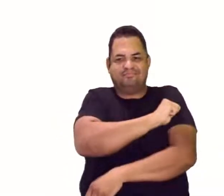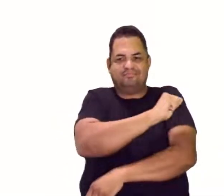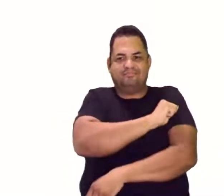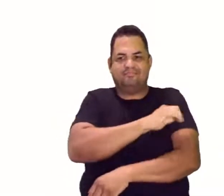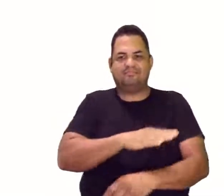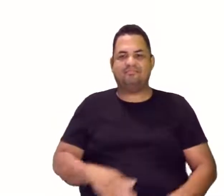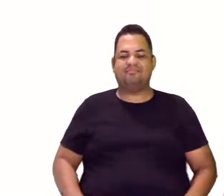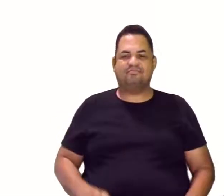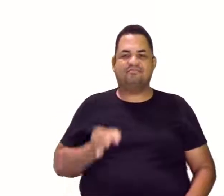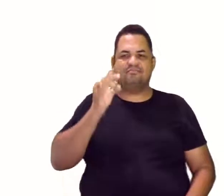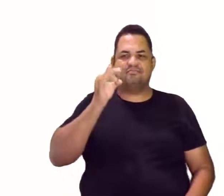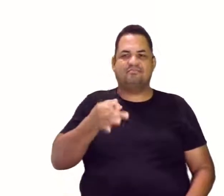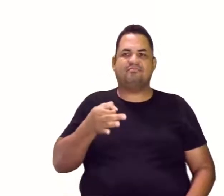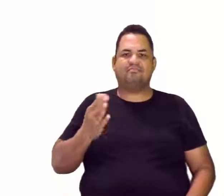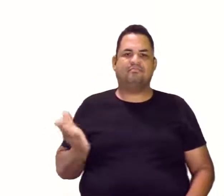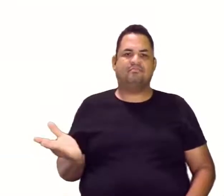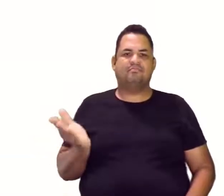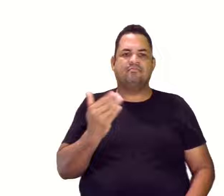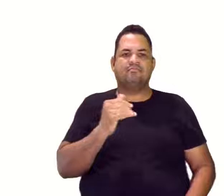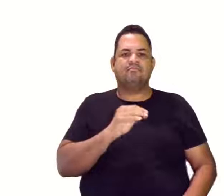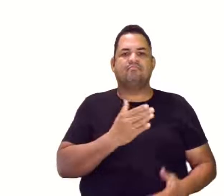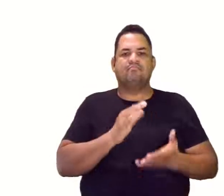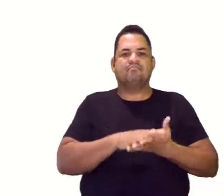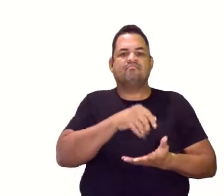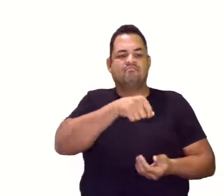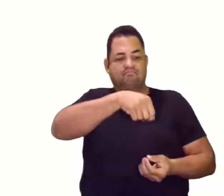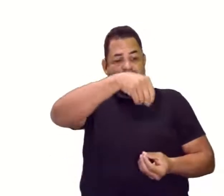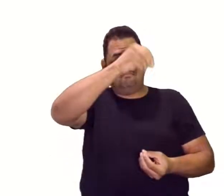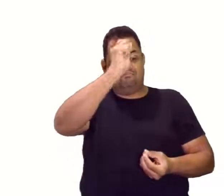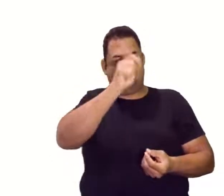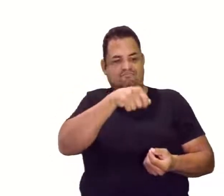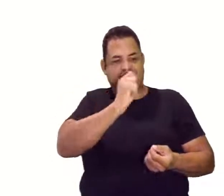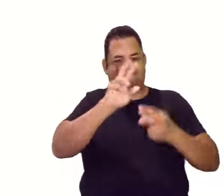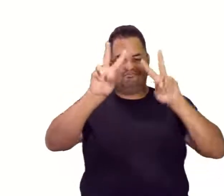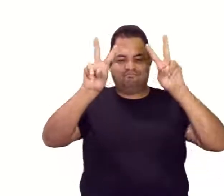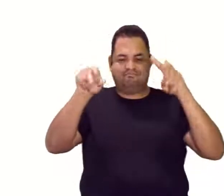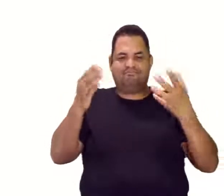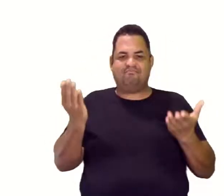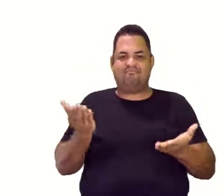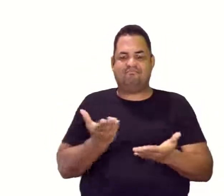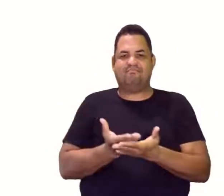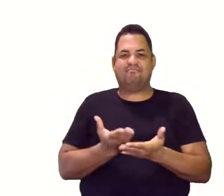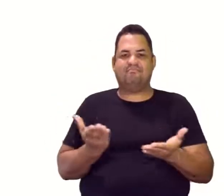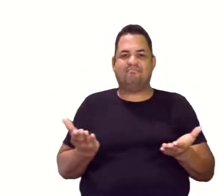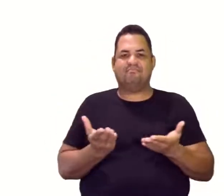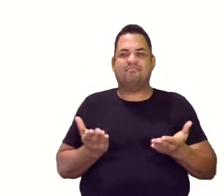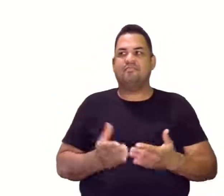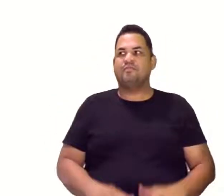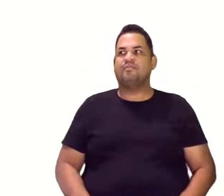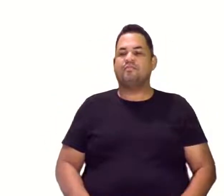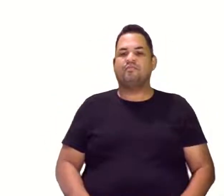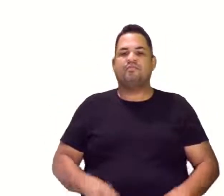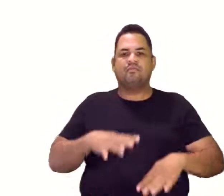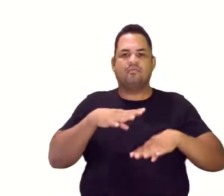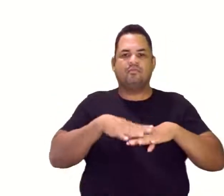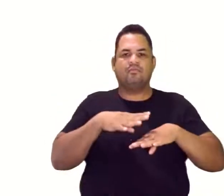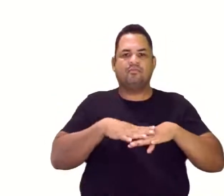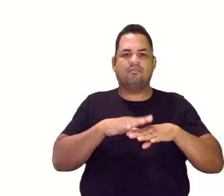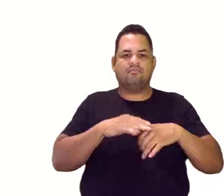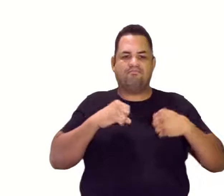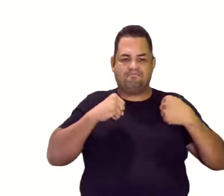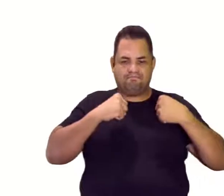certo? Certinho. Então vamos tirando da cartola o assunto da aula de hoje.